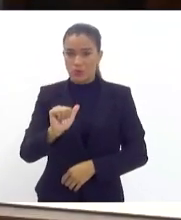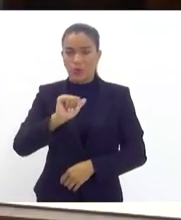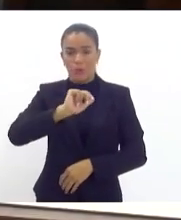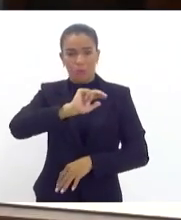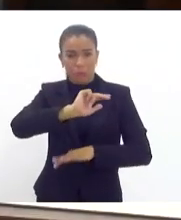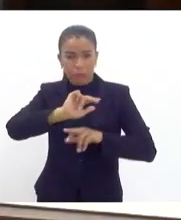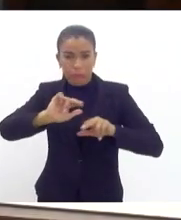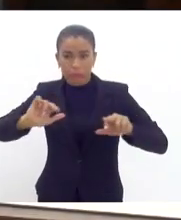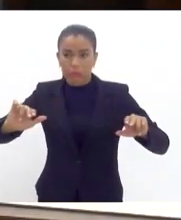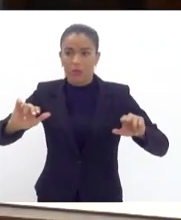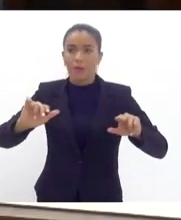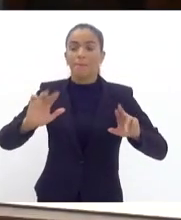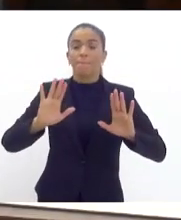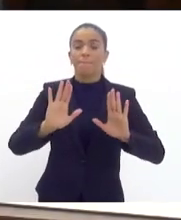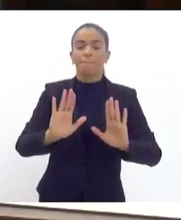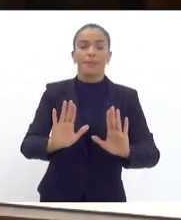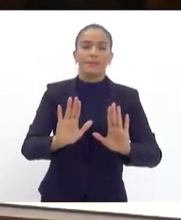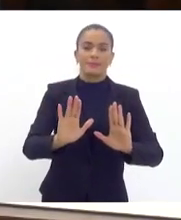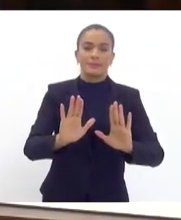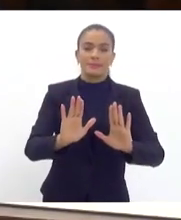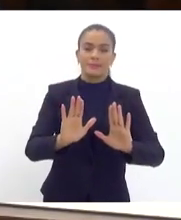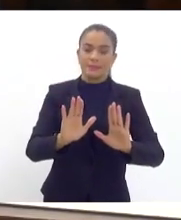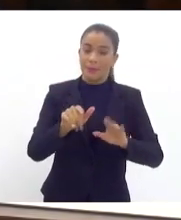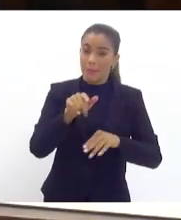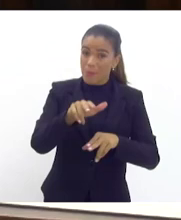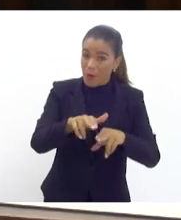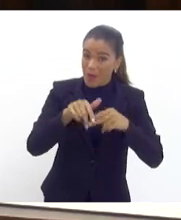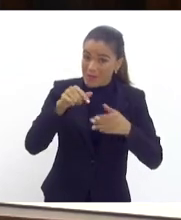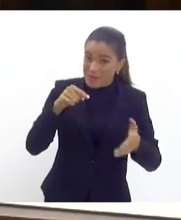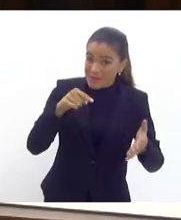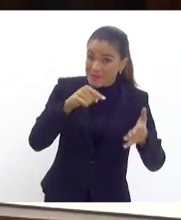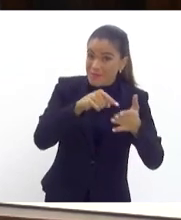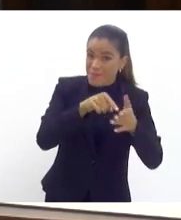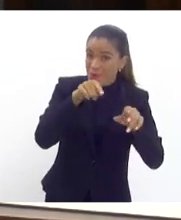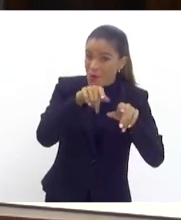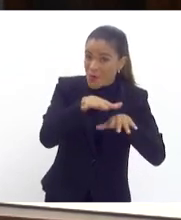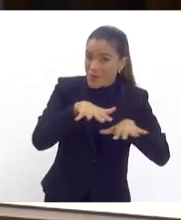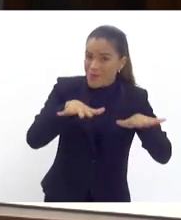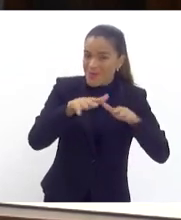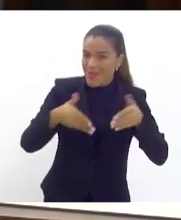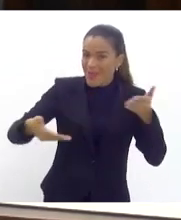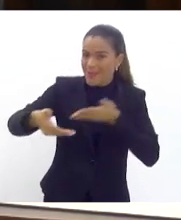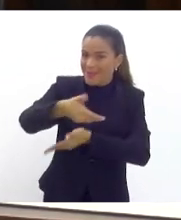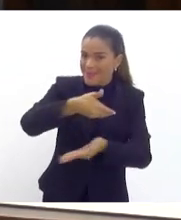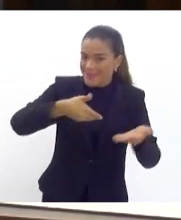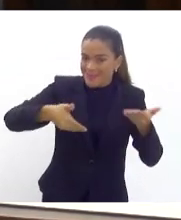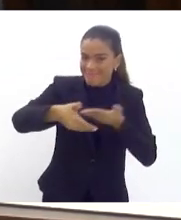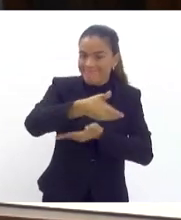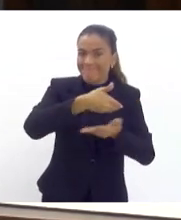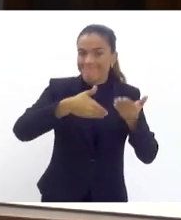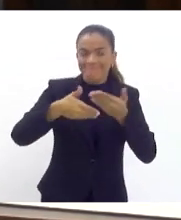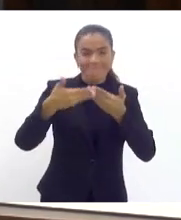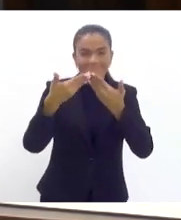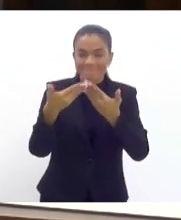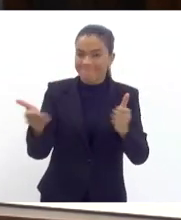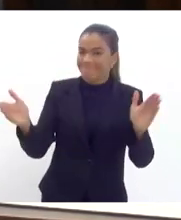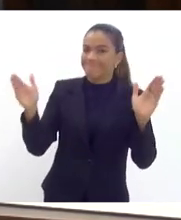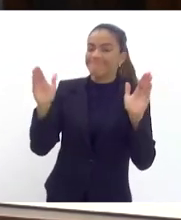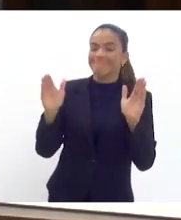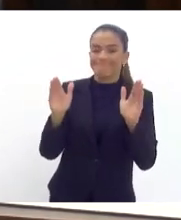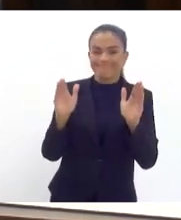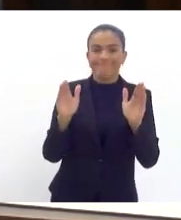e outros mais mas justamente por esse ponto focal da Integração de estar sempre de portas abertas